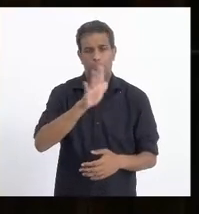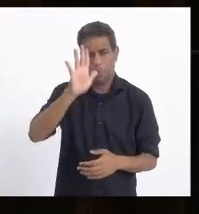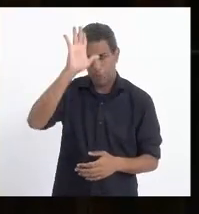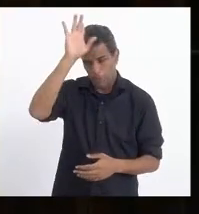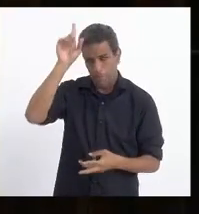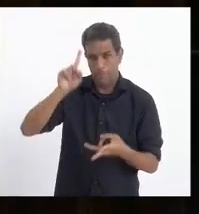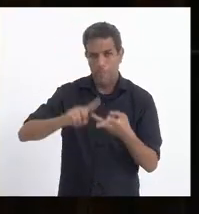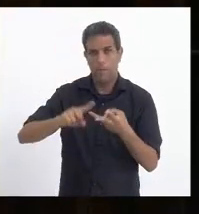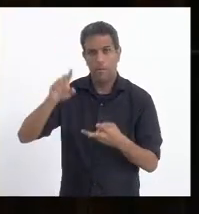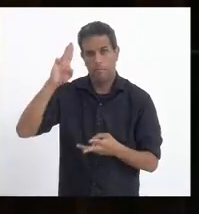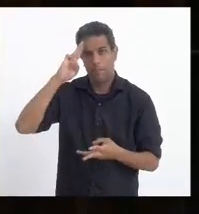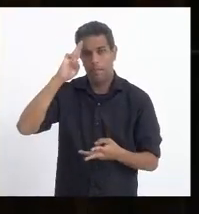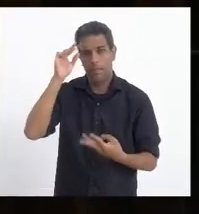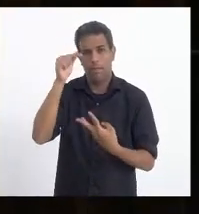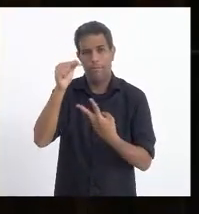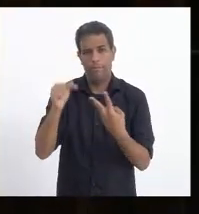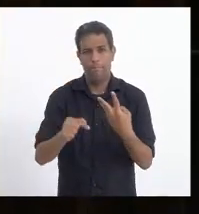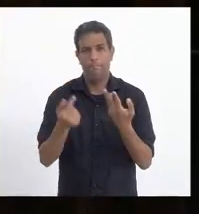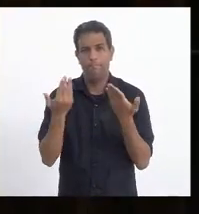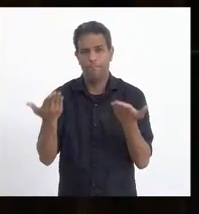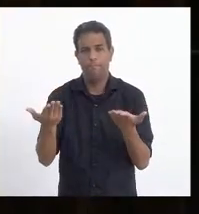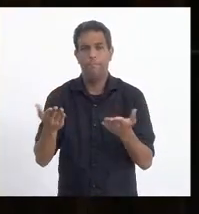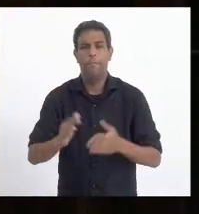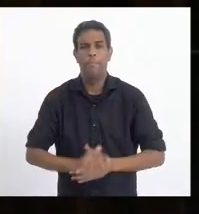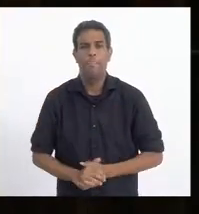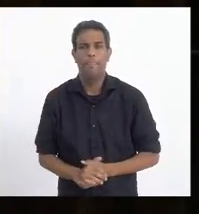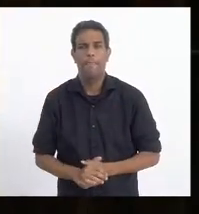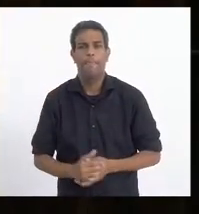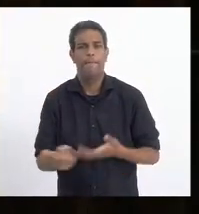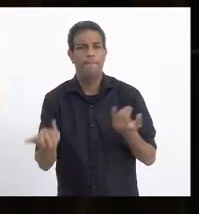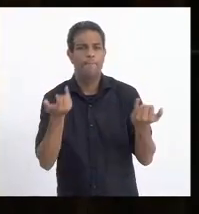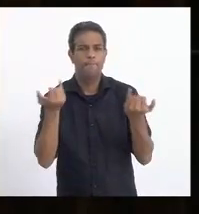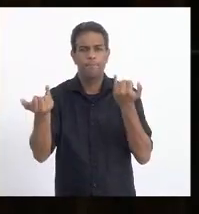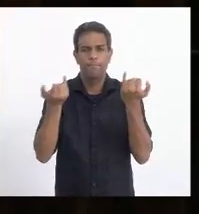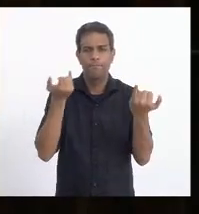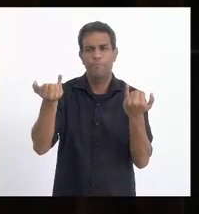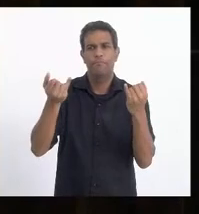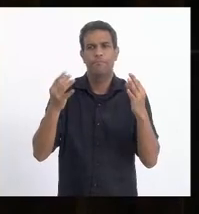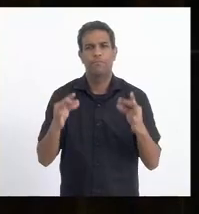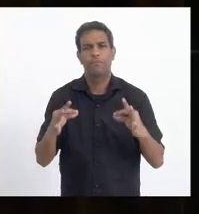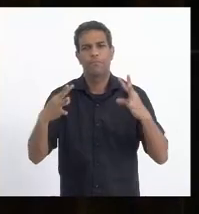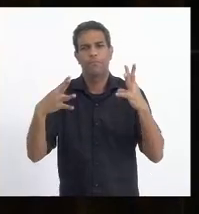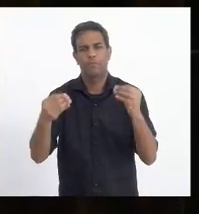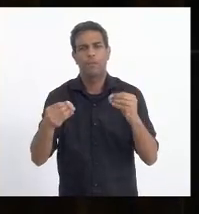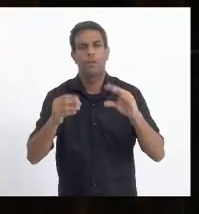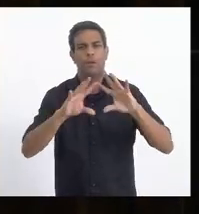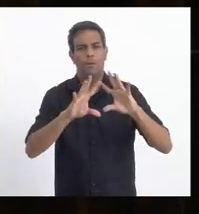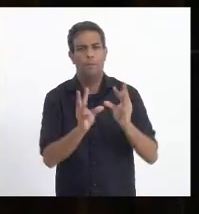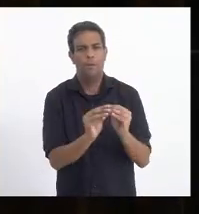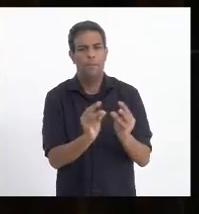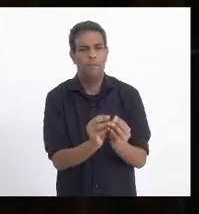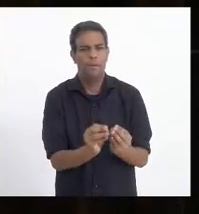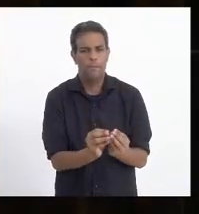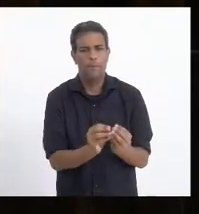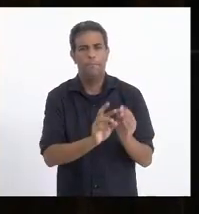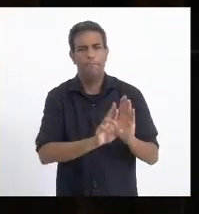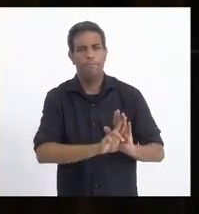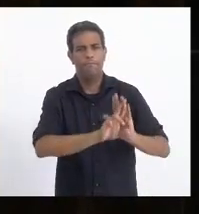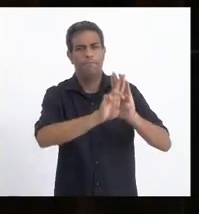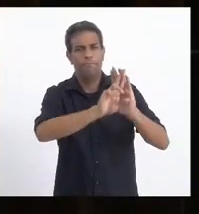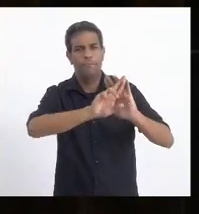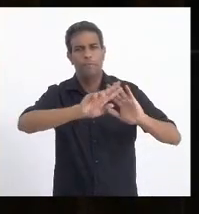bombeiro o retorno às Pacheco ouvir com atenção apreensão do